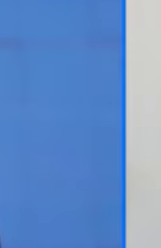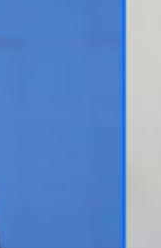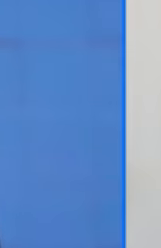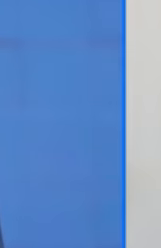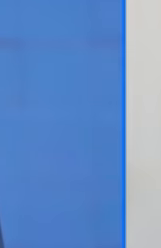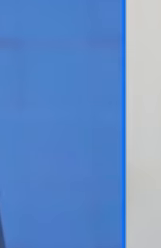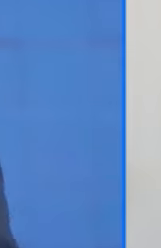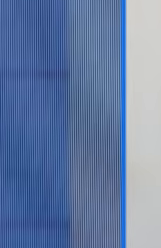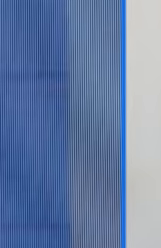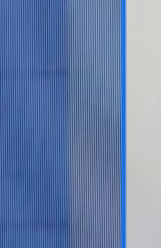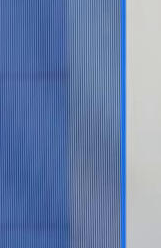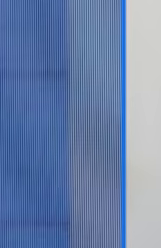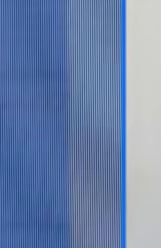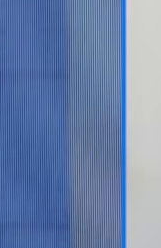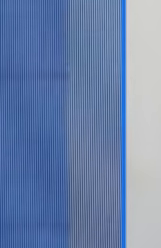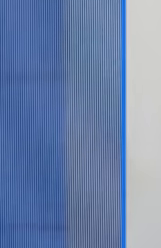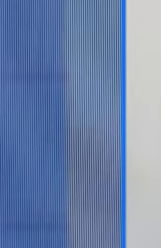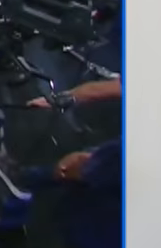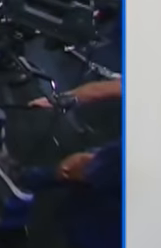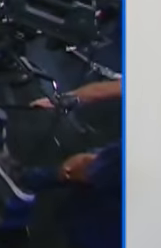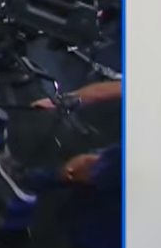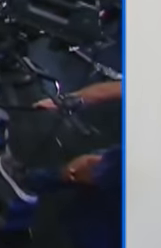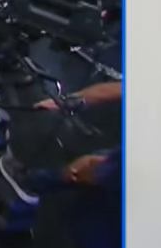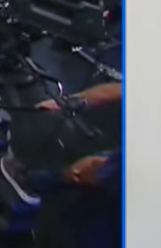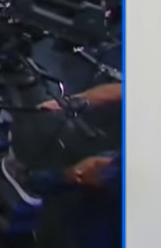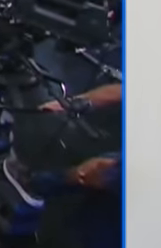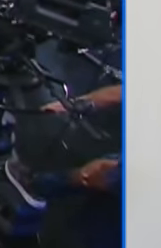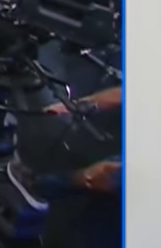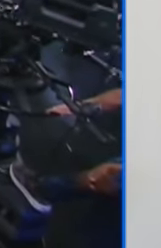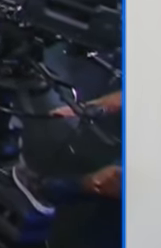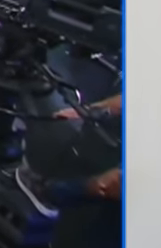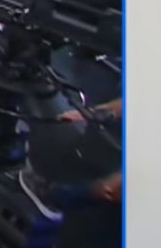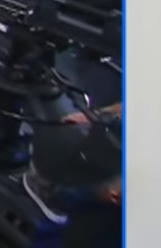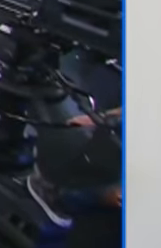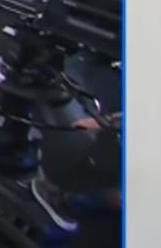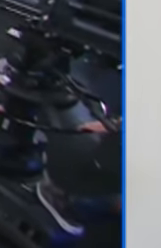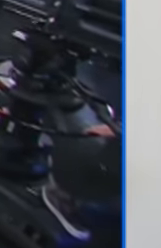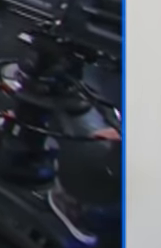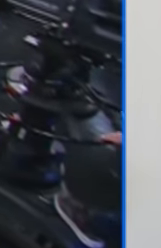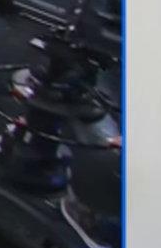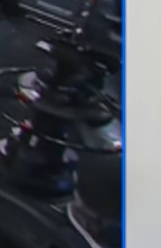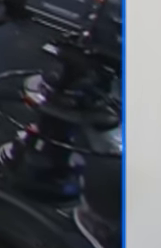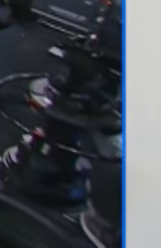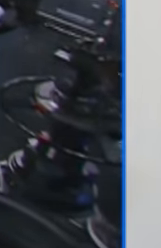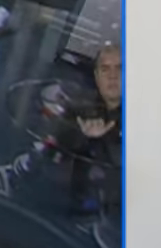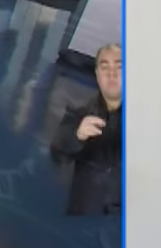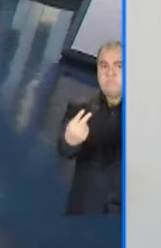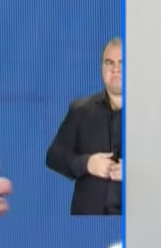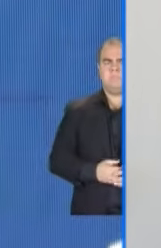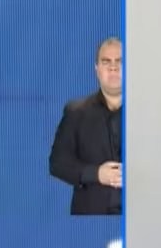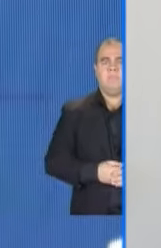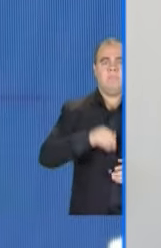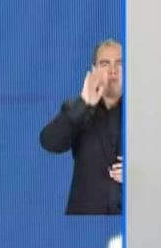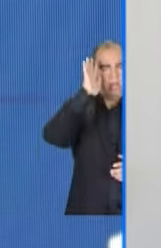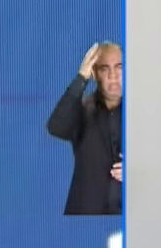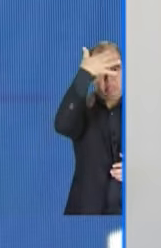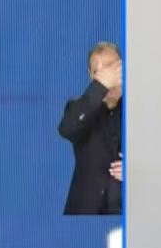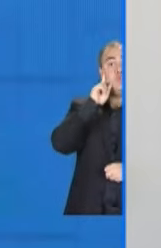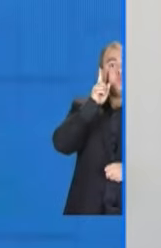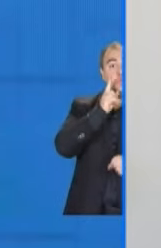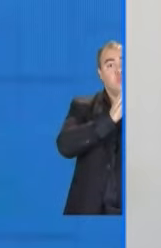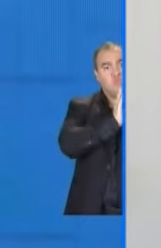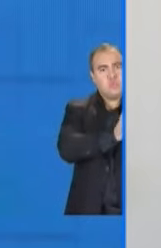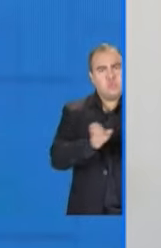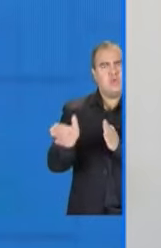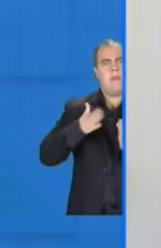Datafolha de hoje, que apresentou Nunes em primeiro lugar. E hoje teve, da parte da manhã, o Instituto Futura,